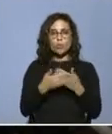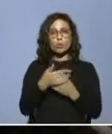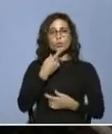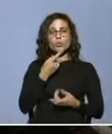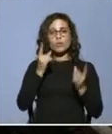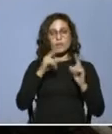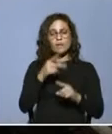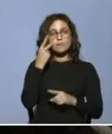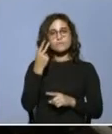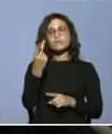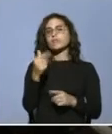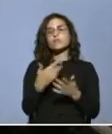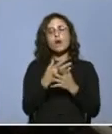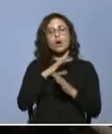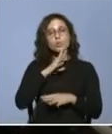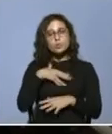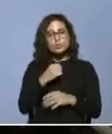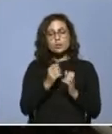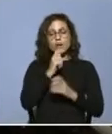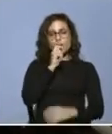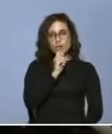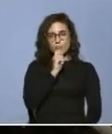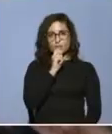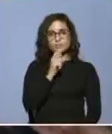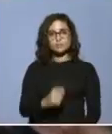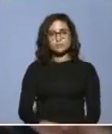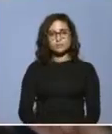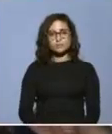do mundo que há de vir. Amém.